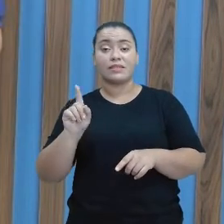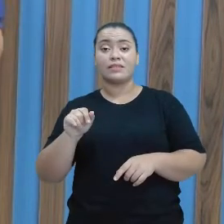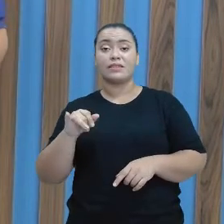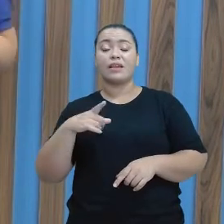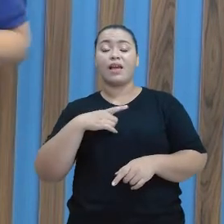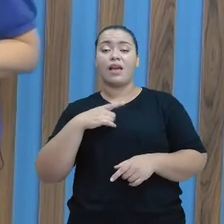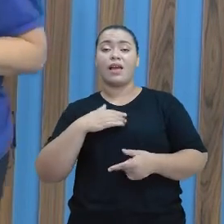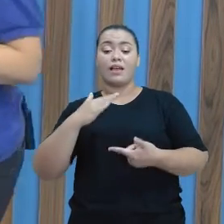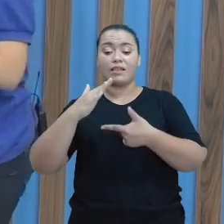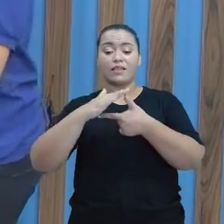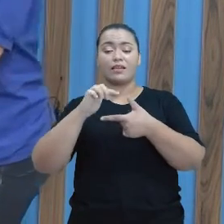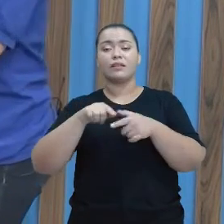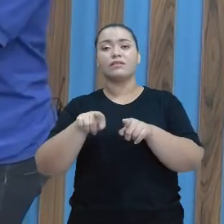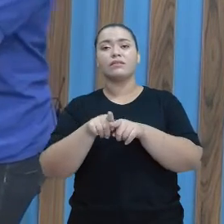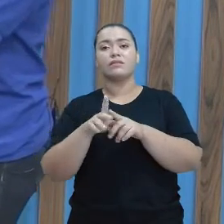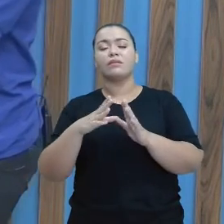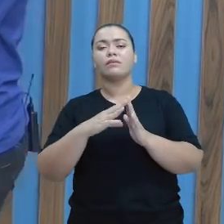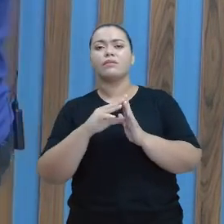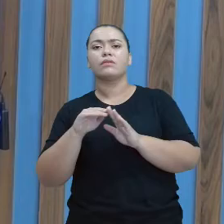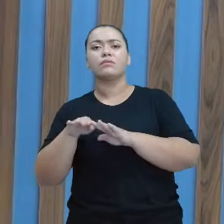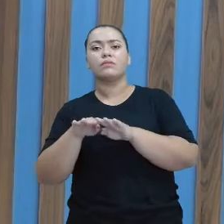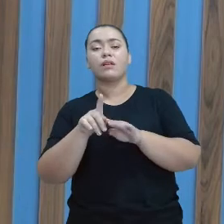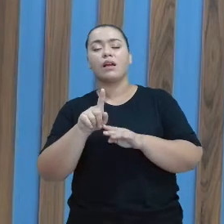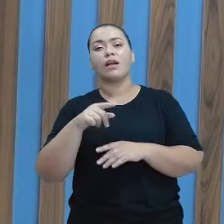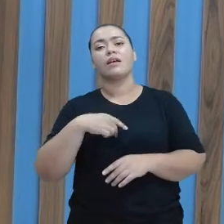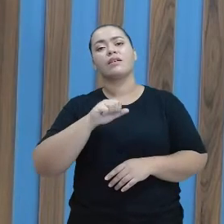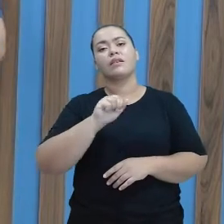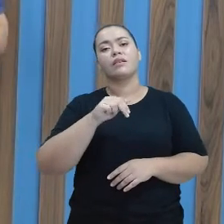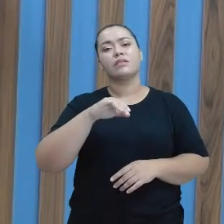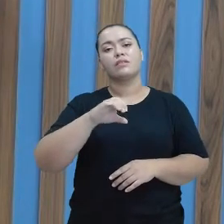gente tem esse tipo de padrão, trocando o seno e o